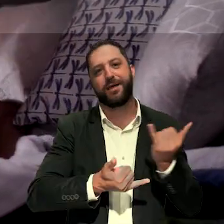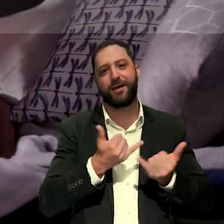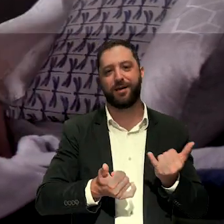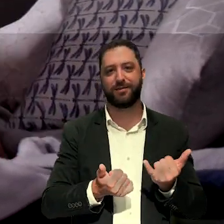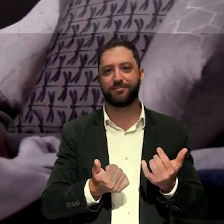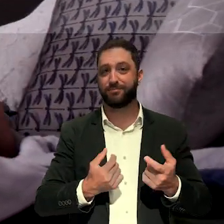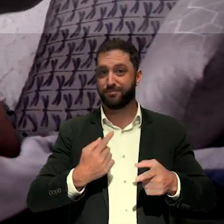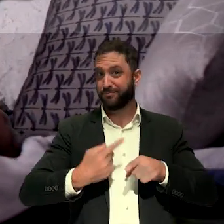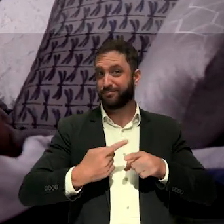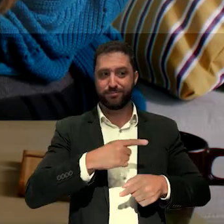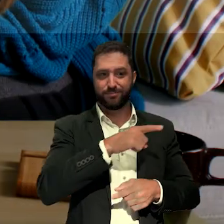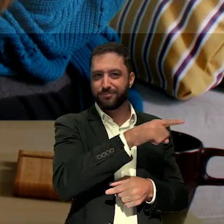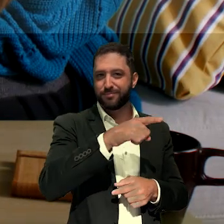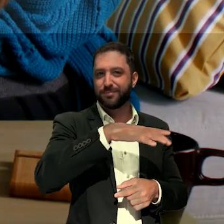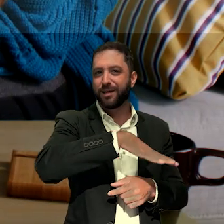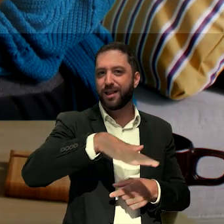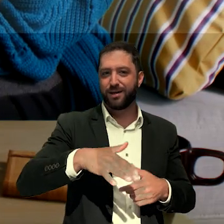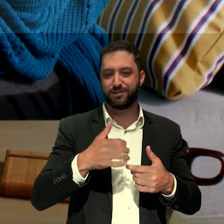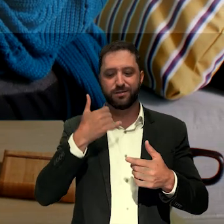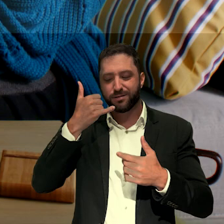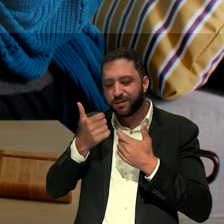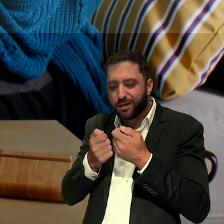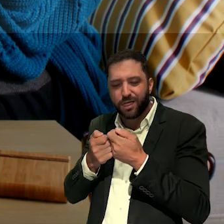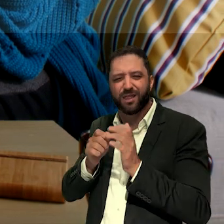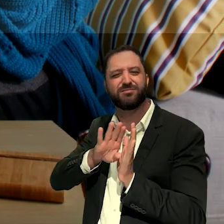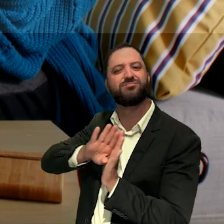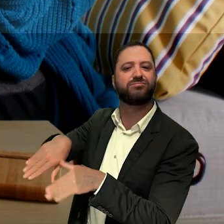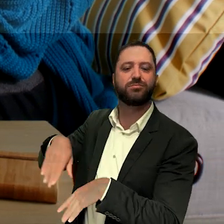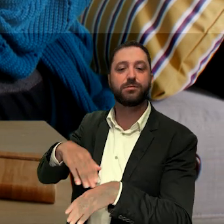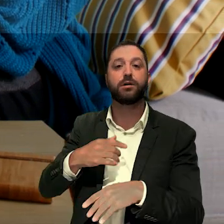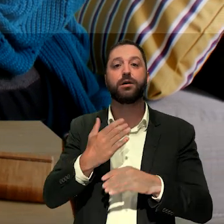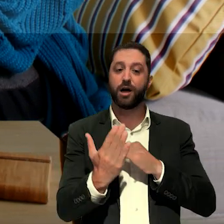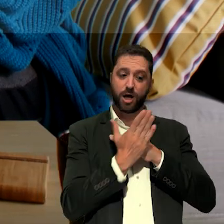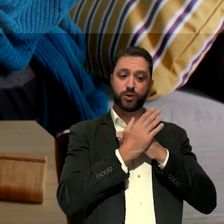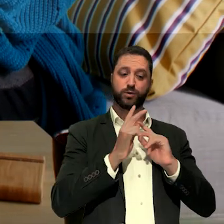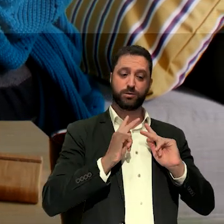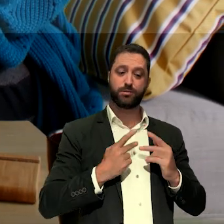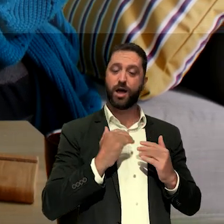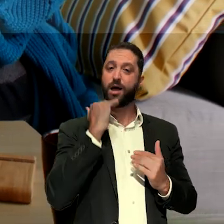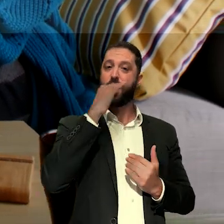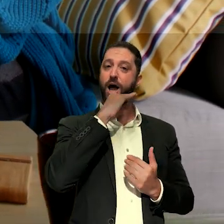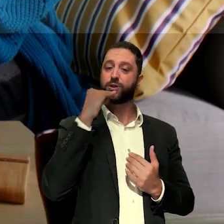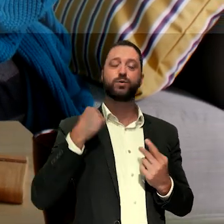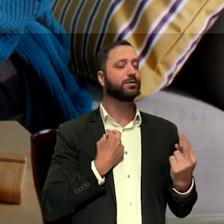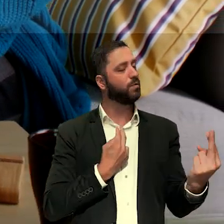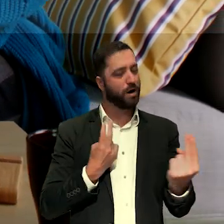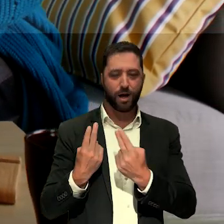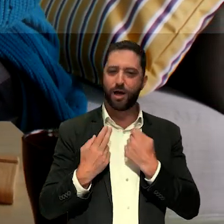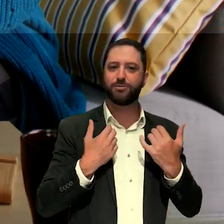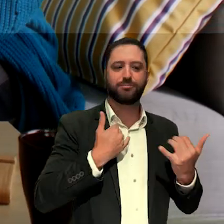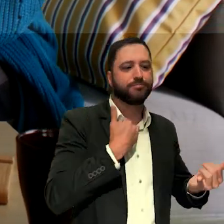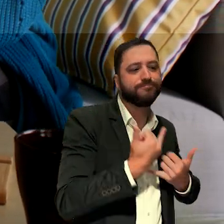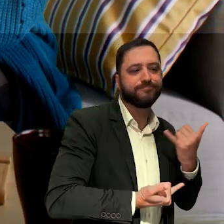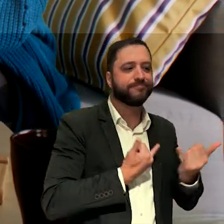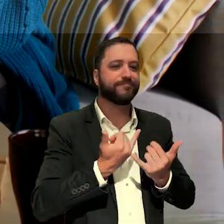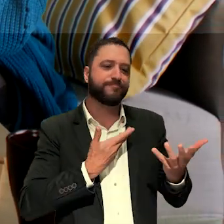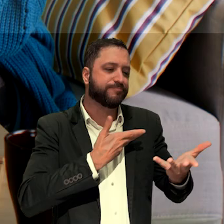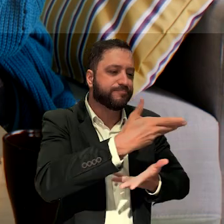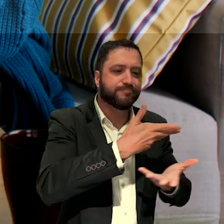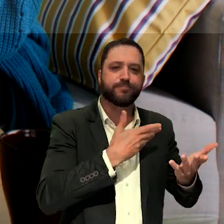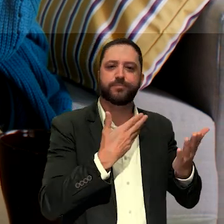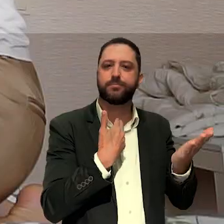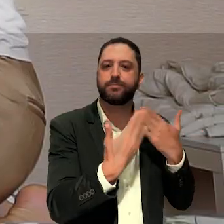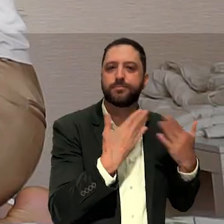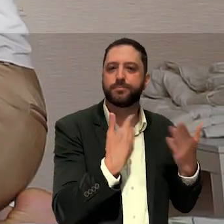envolvam toda a família. Afinal, essa pausa das telas é benéfica não só para as crianças, mas também para os